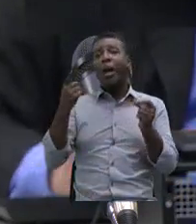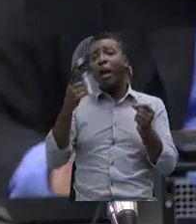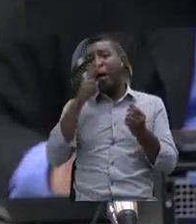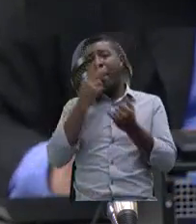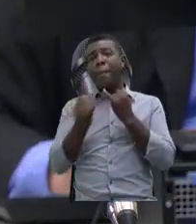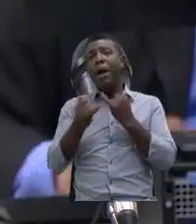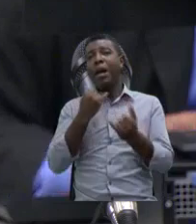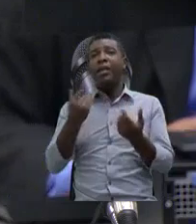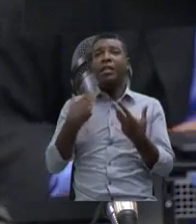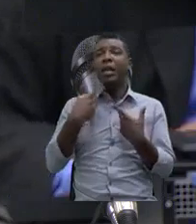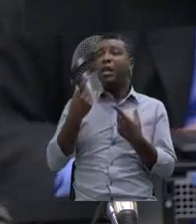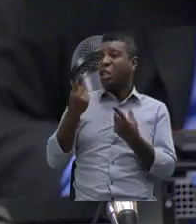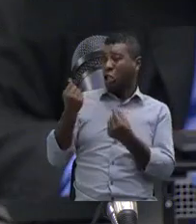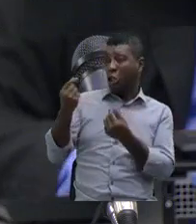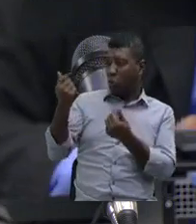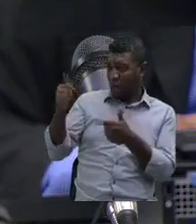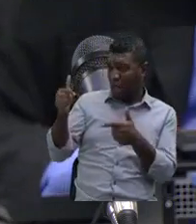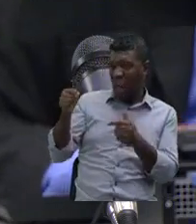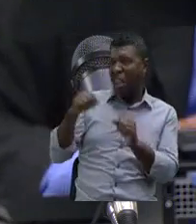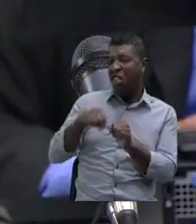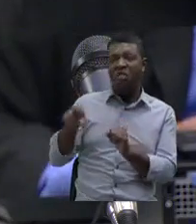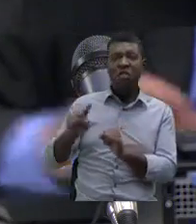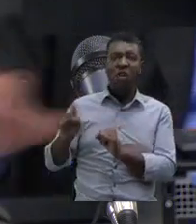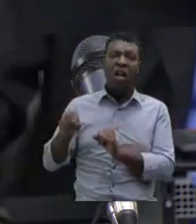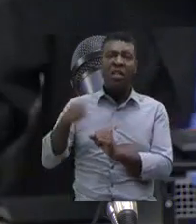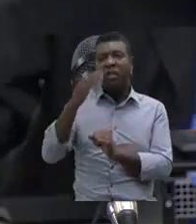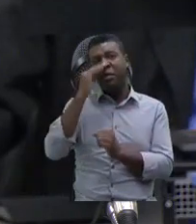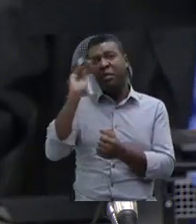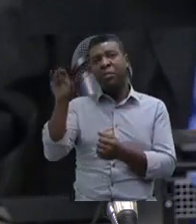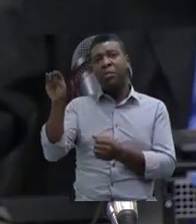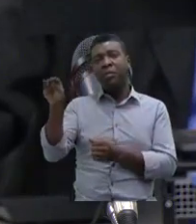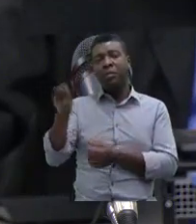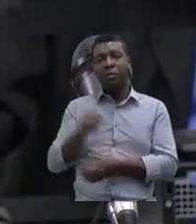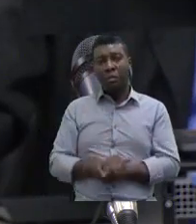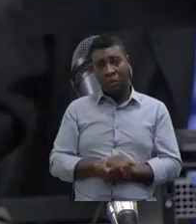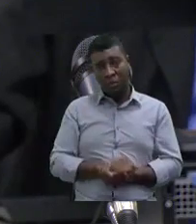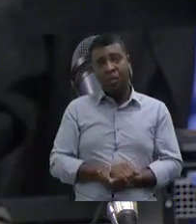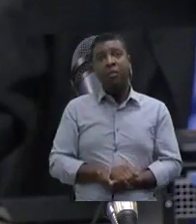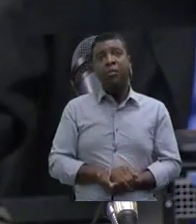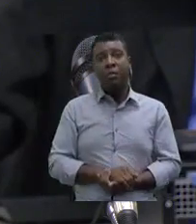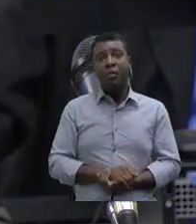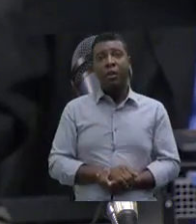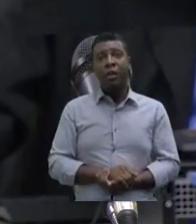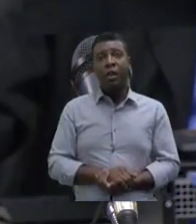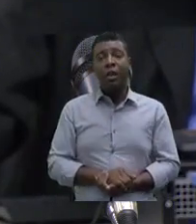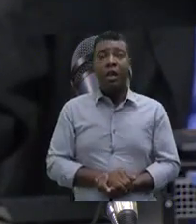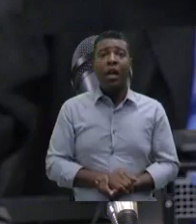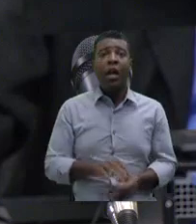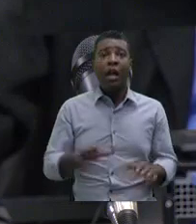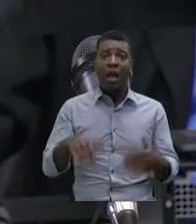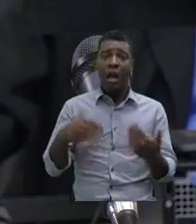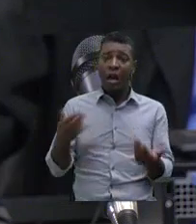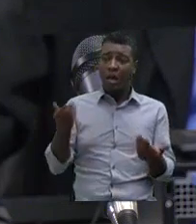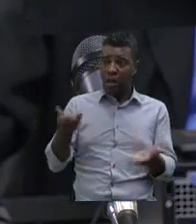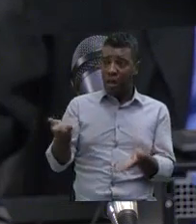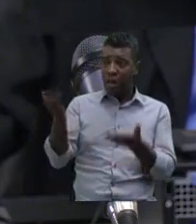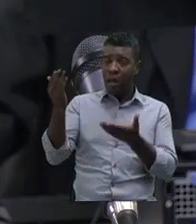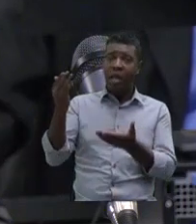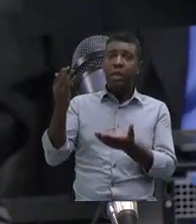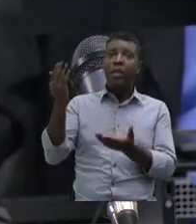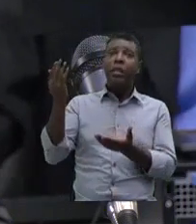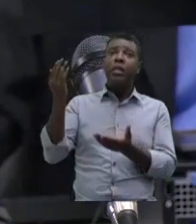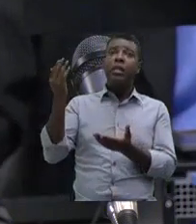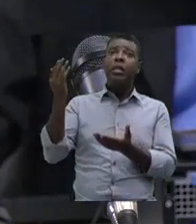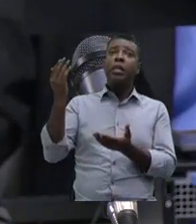não tem recurso, não faz, né? E que o que Vossa Excelência, secretário, com